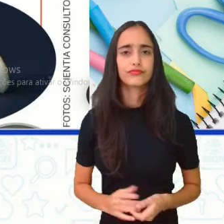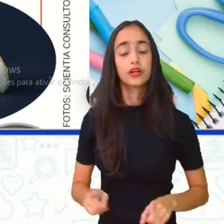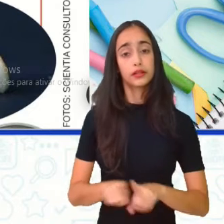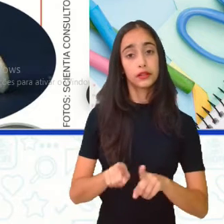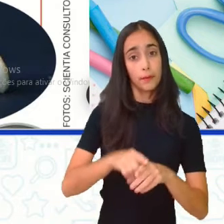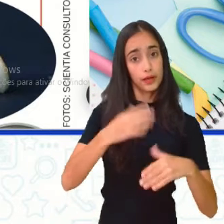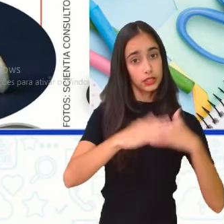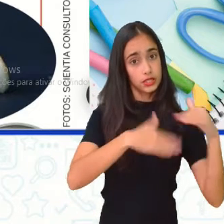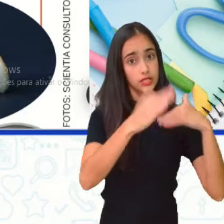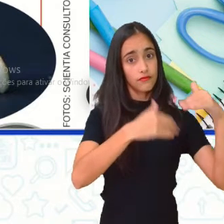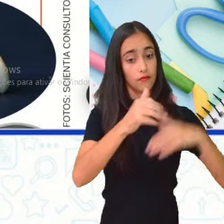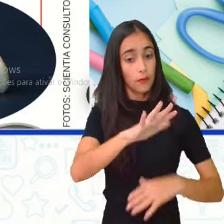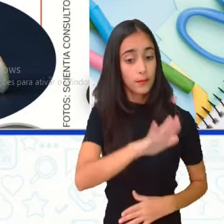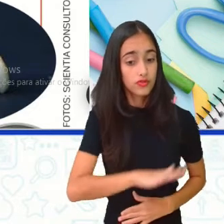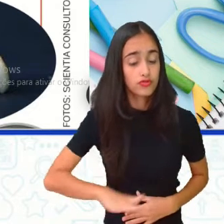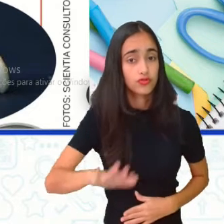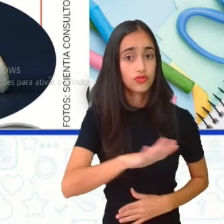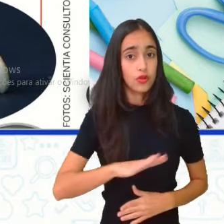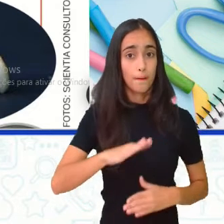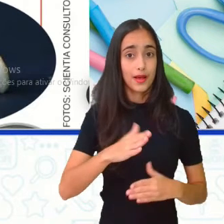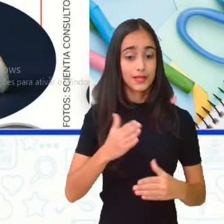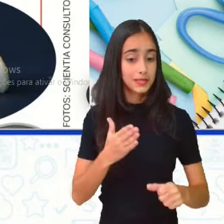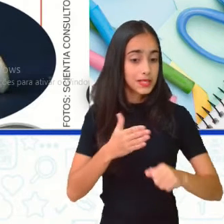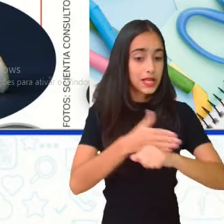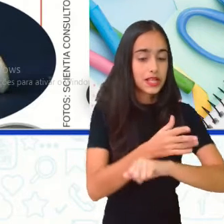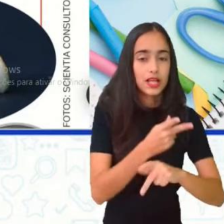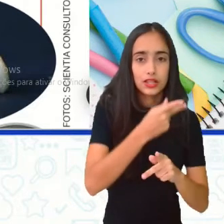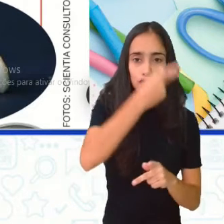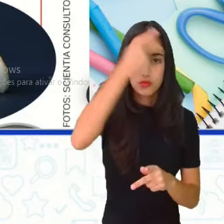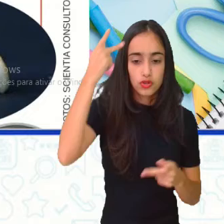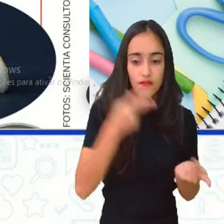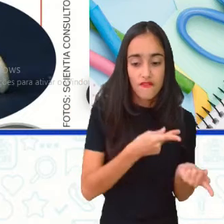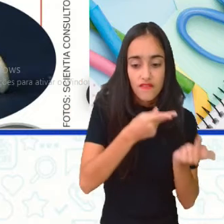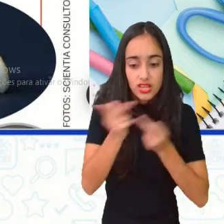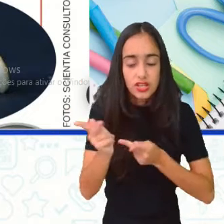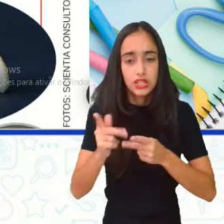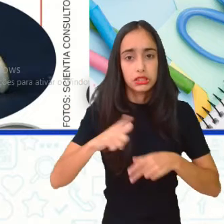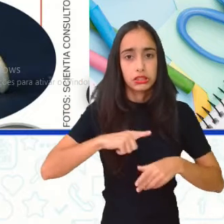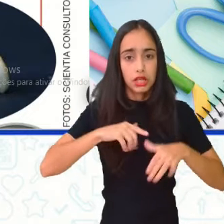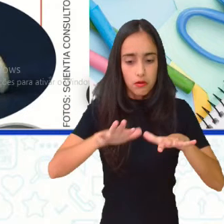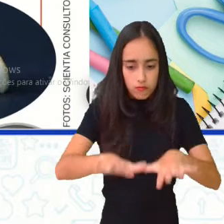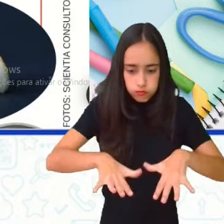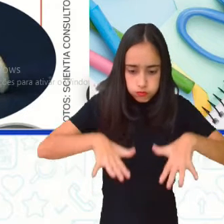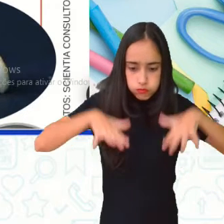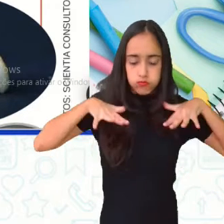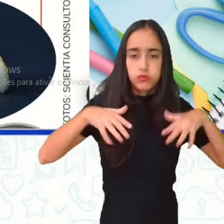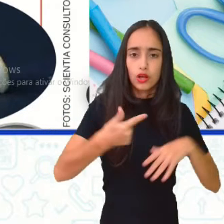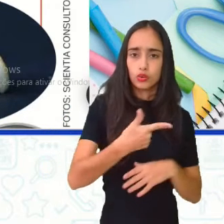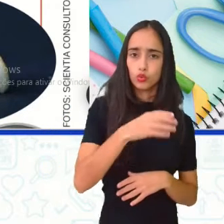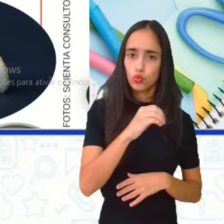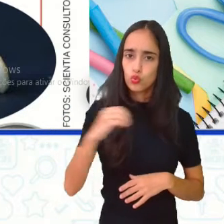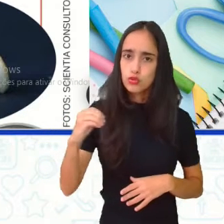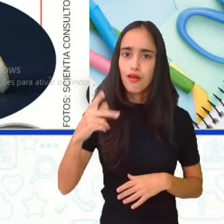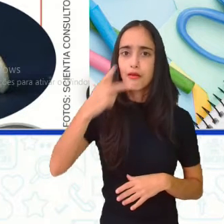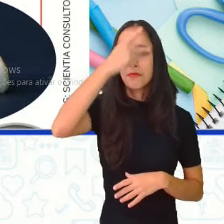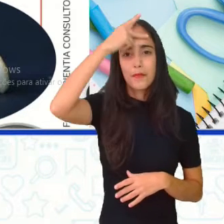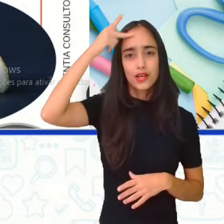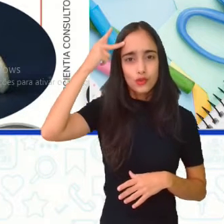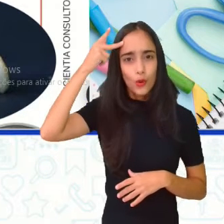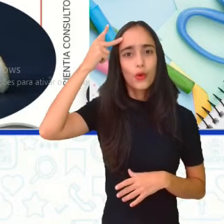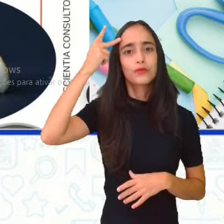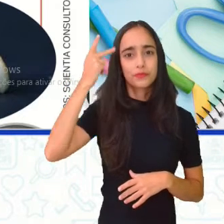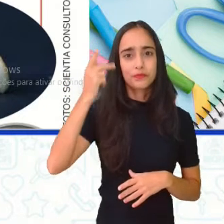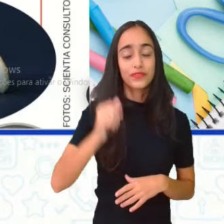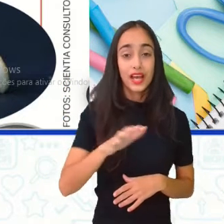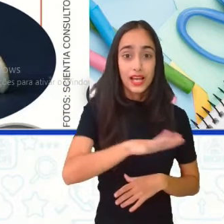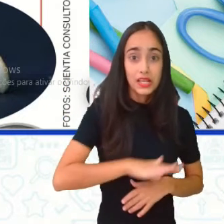construído um espaço que vai ser a entrada dos visitantes, com auditório para 200 pessoas, entre outras instalações. Com isso, a